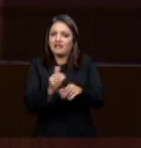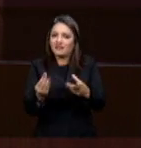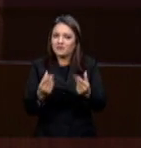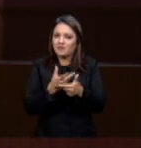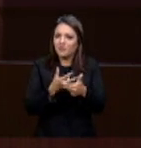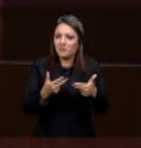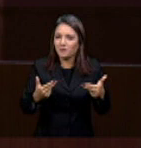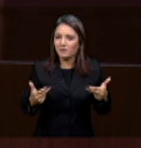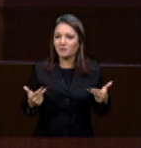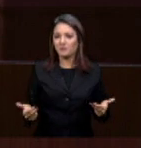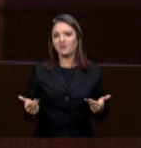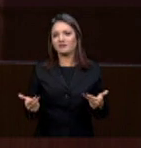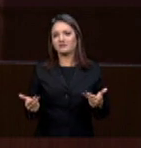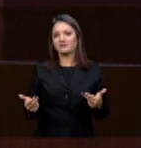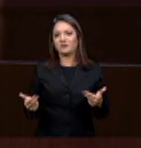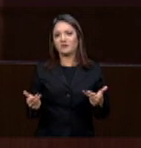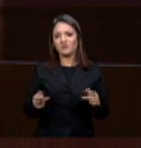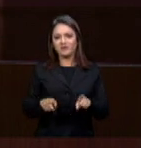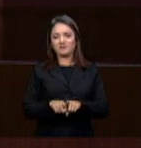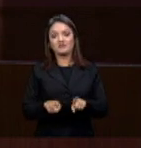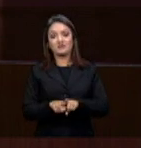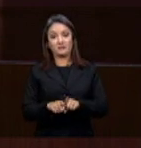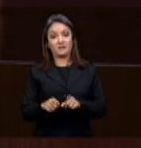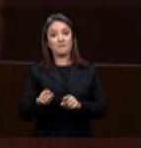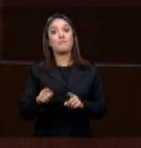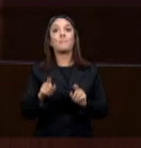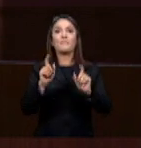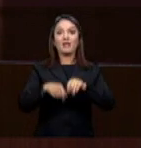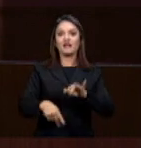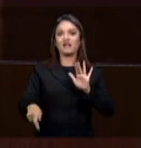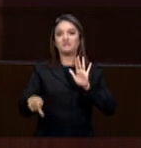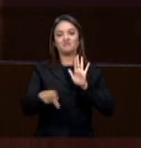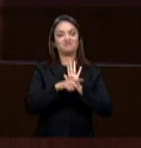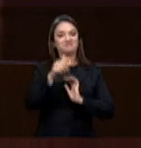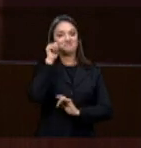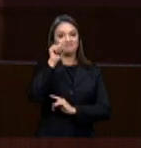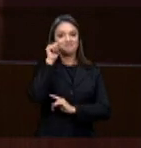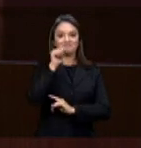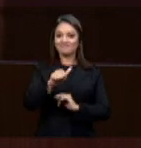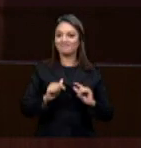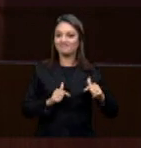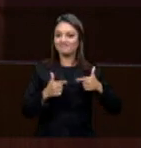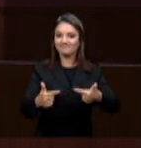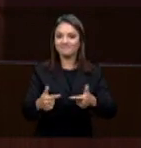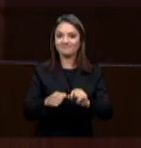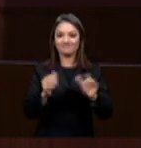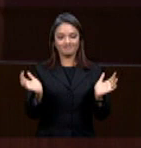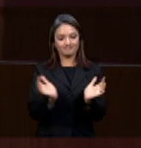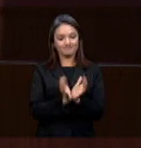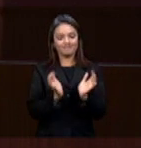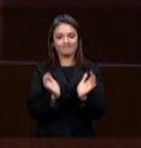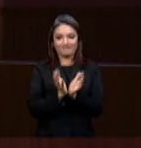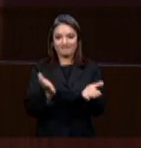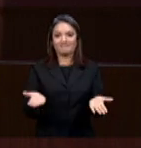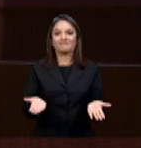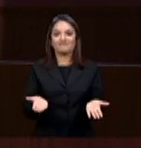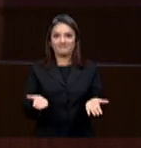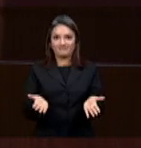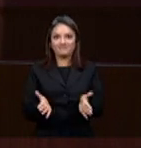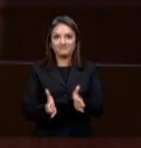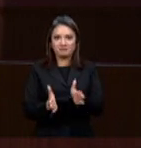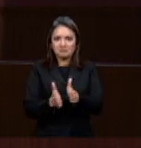capital humano e intelectual de mulheres de mulheres das classes populares